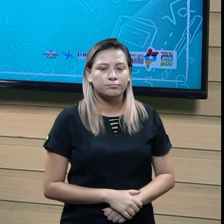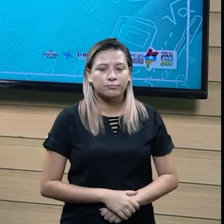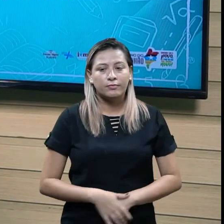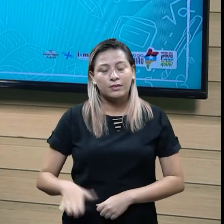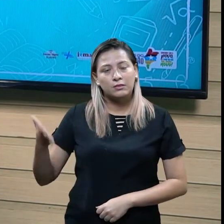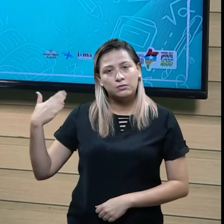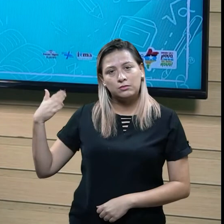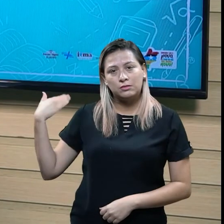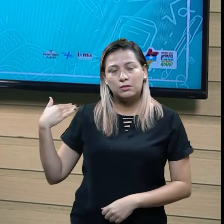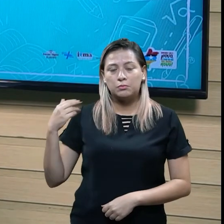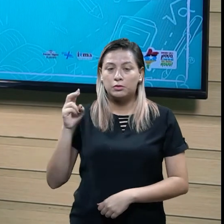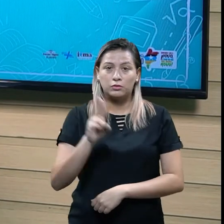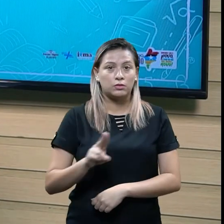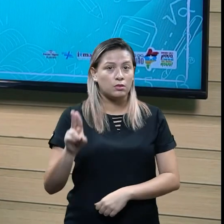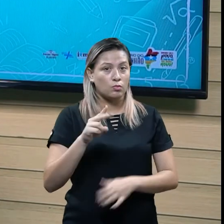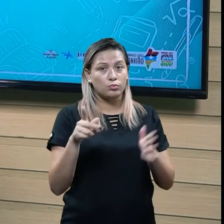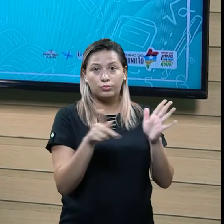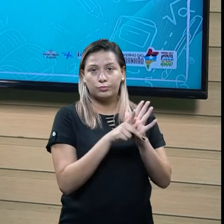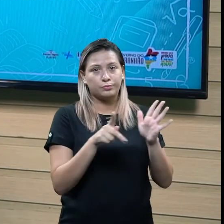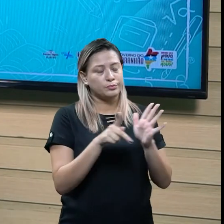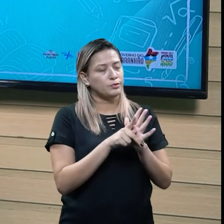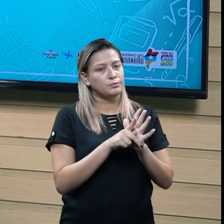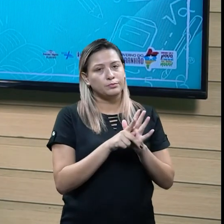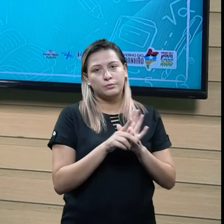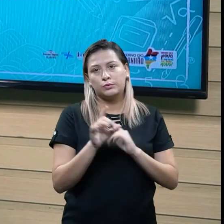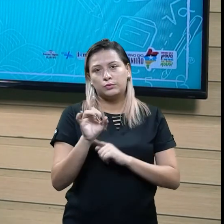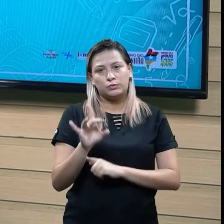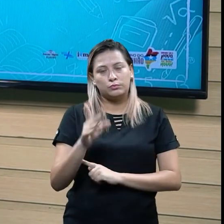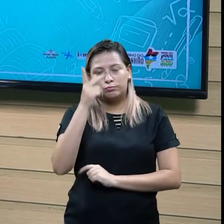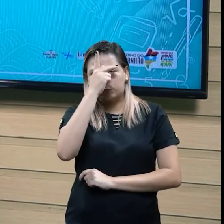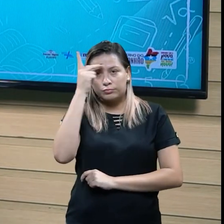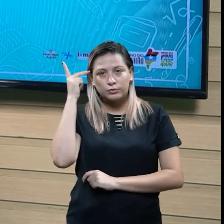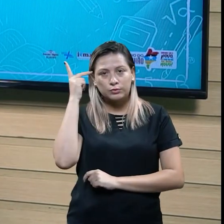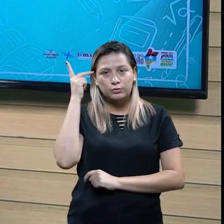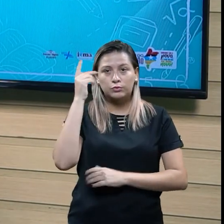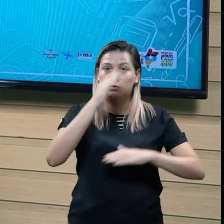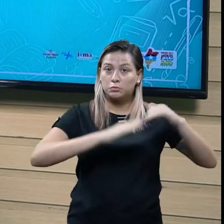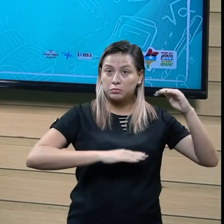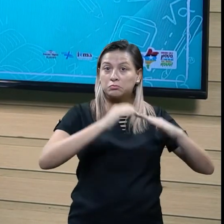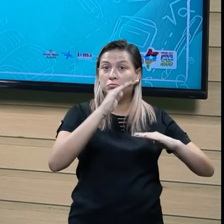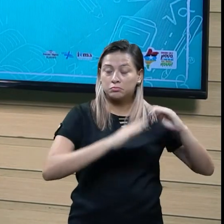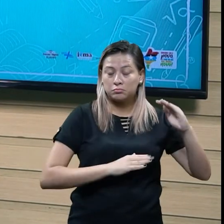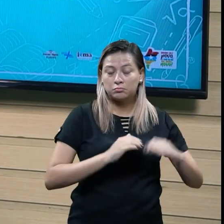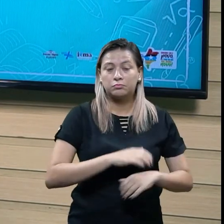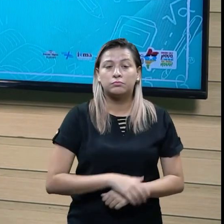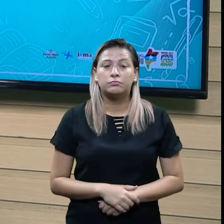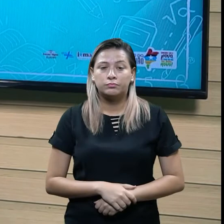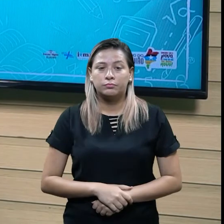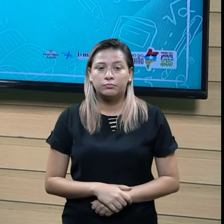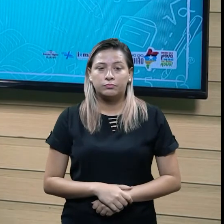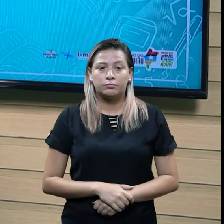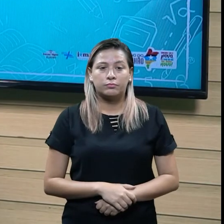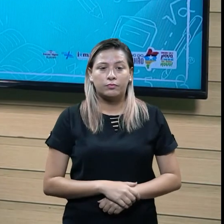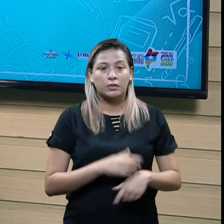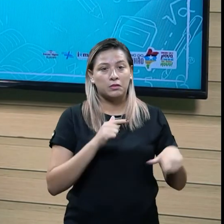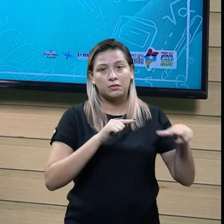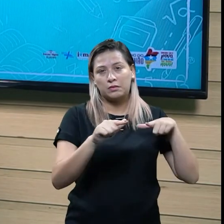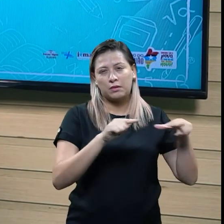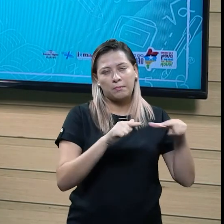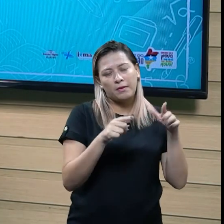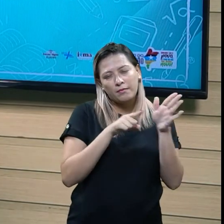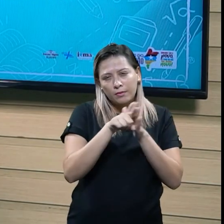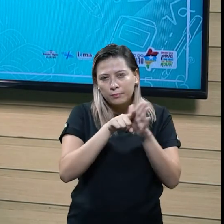então era uso restrito, tá? Era só entre as pessoas da área, que queriam trabalhar apenas